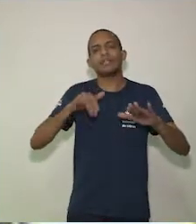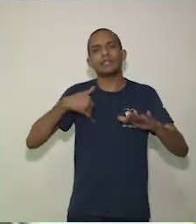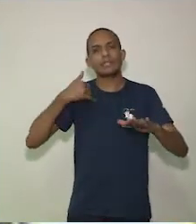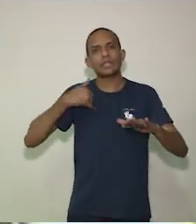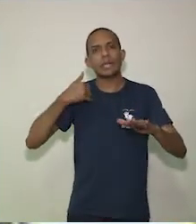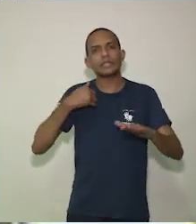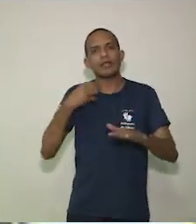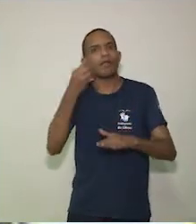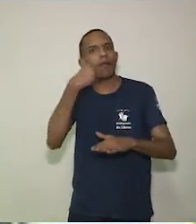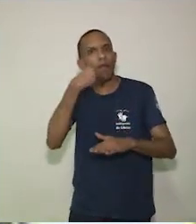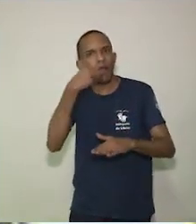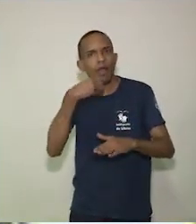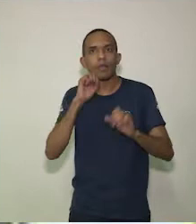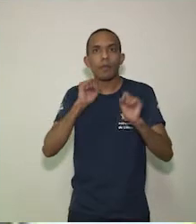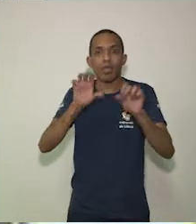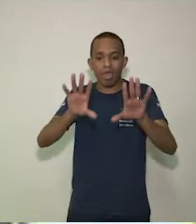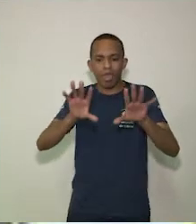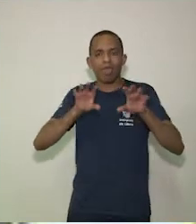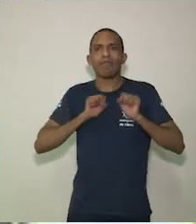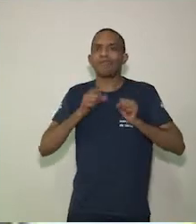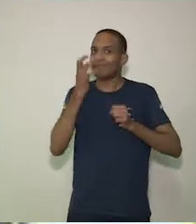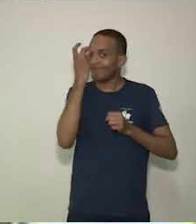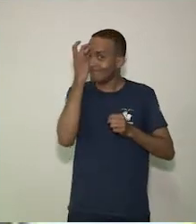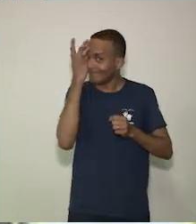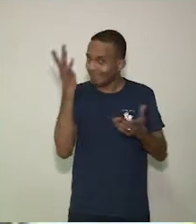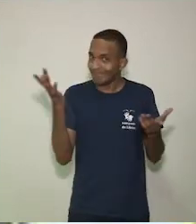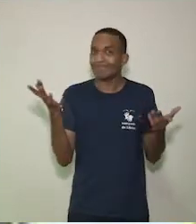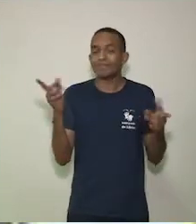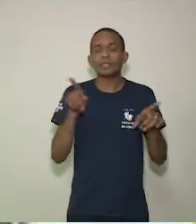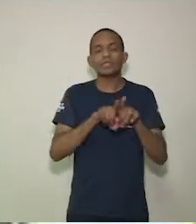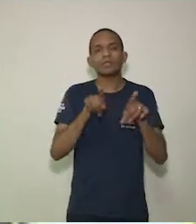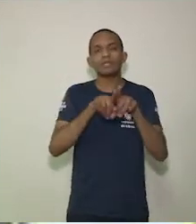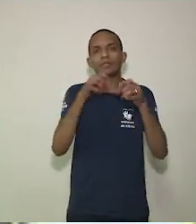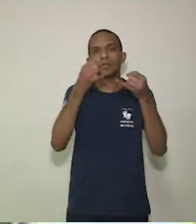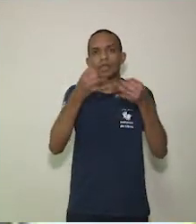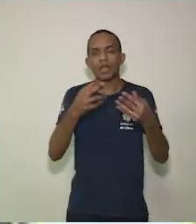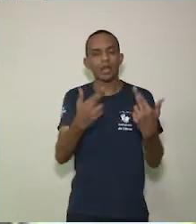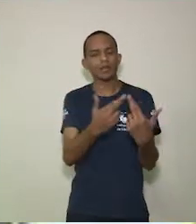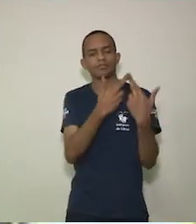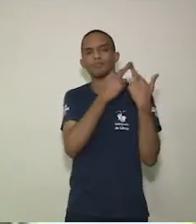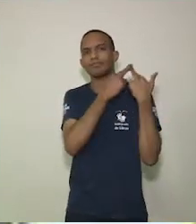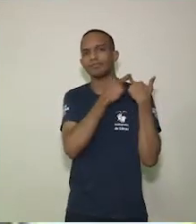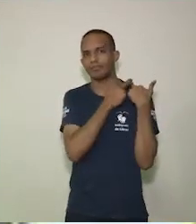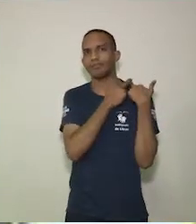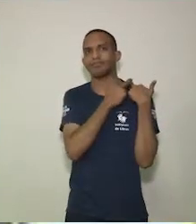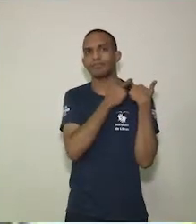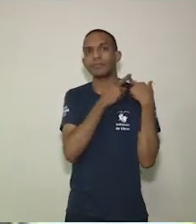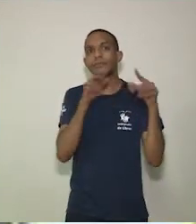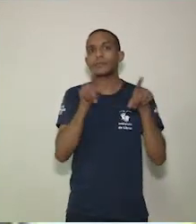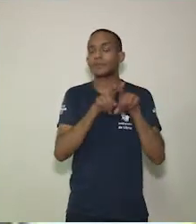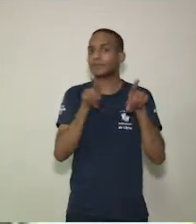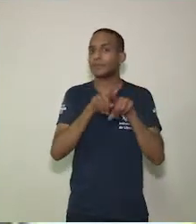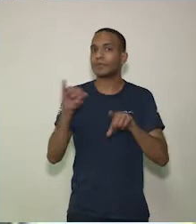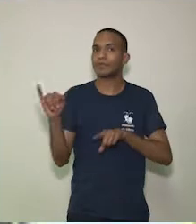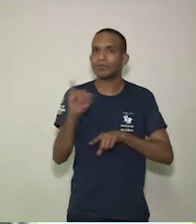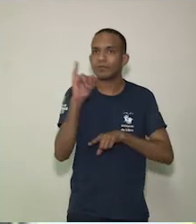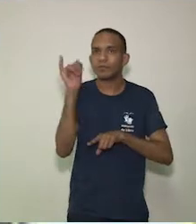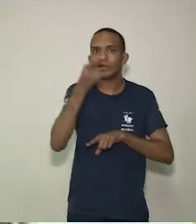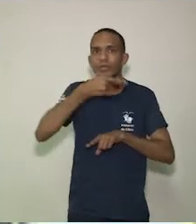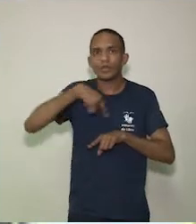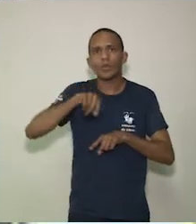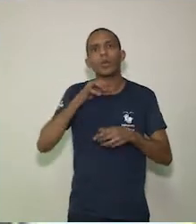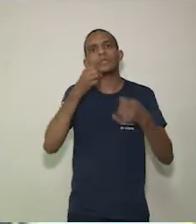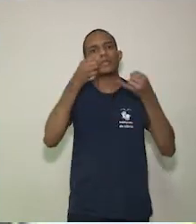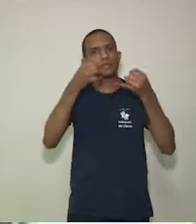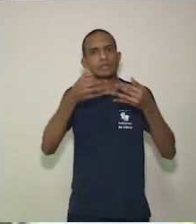de maior vulnerabilidade da doença. Queria aqui trazer a responsabilidade. É importante a gente